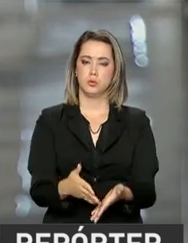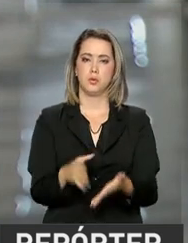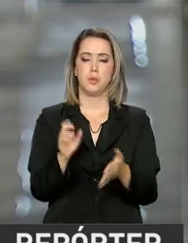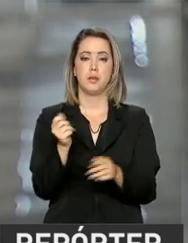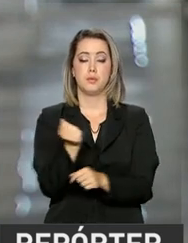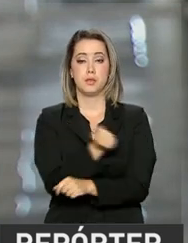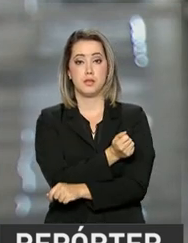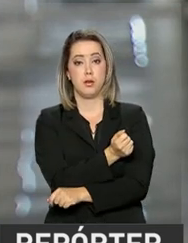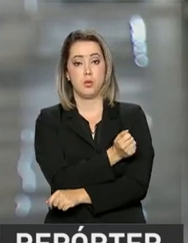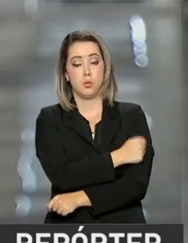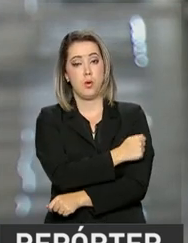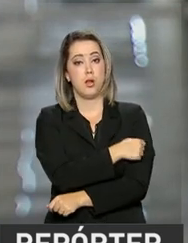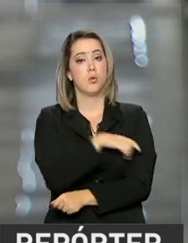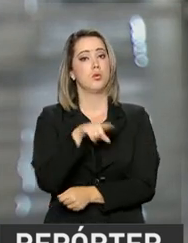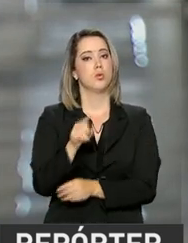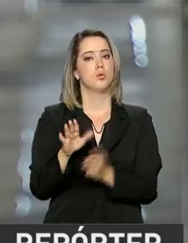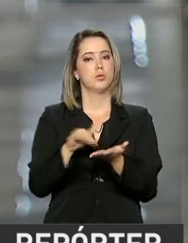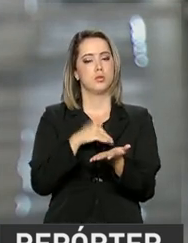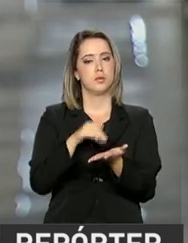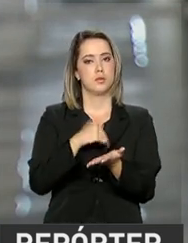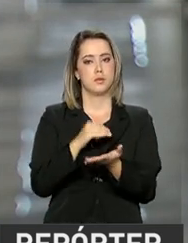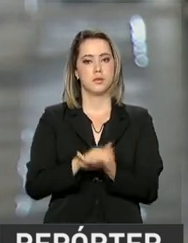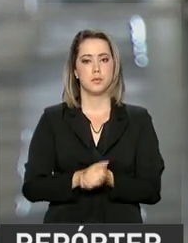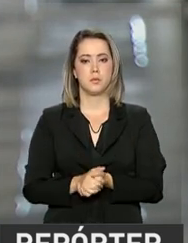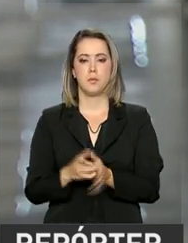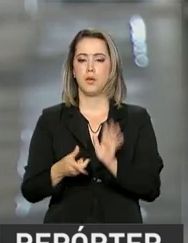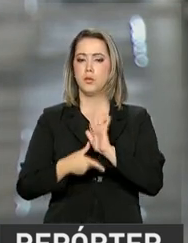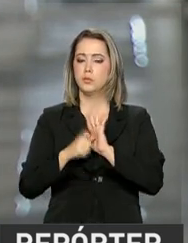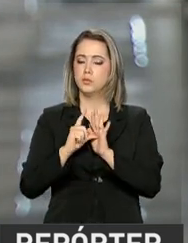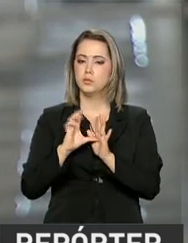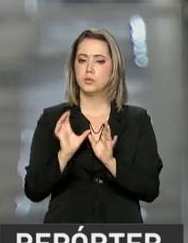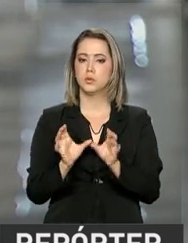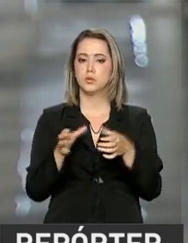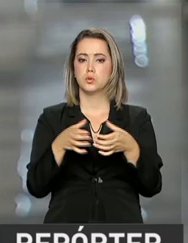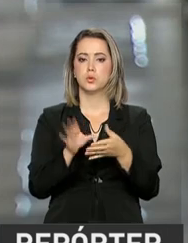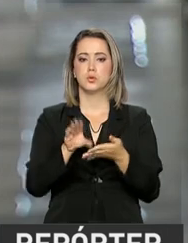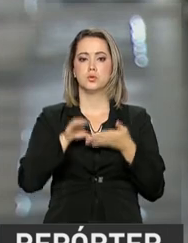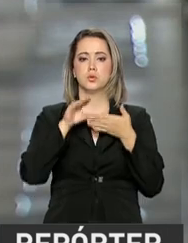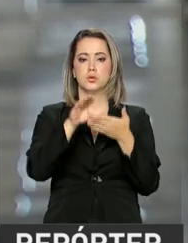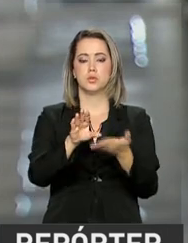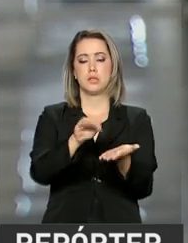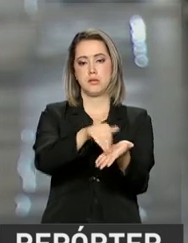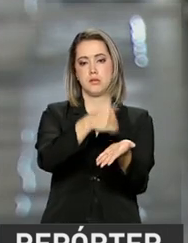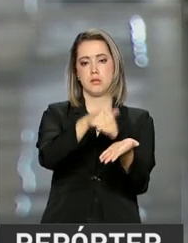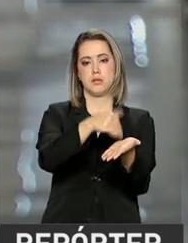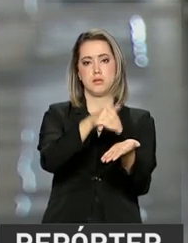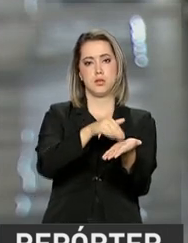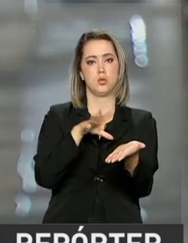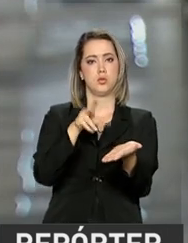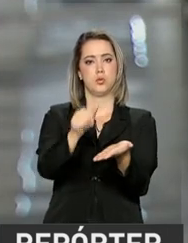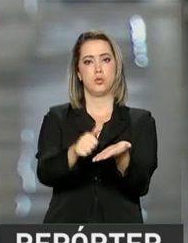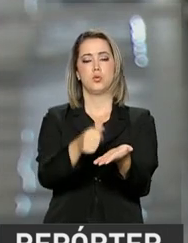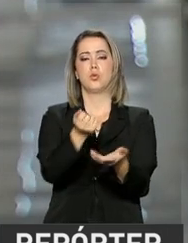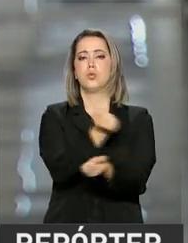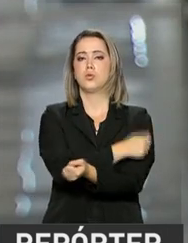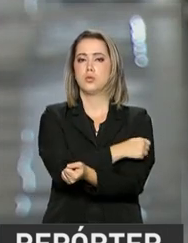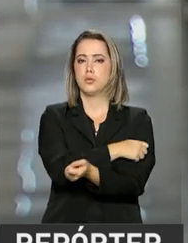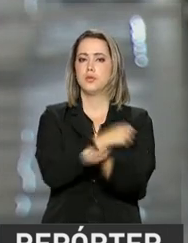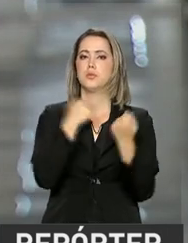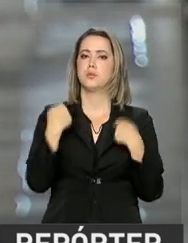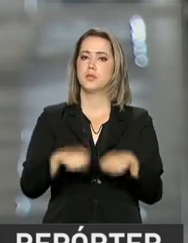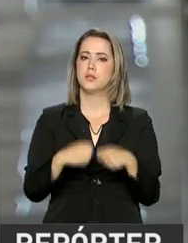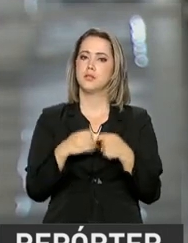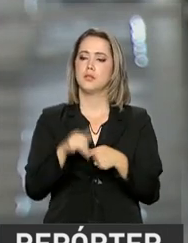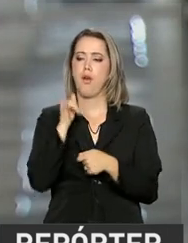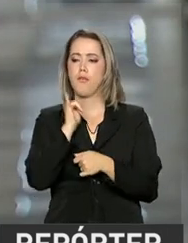Estudante no processo de inscrição antes os coordenadores não só inscreviam os alunos como também tinham de